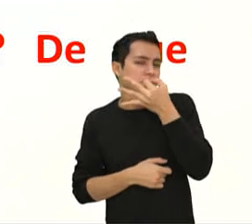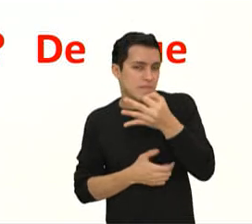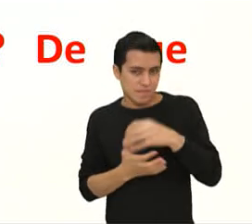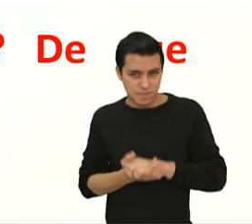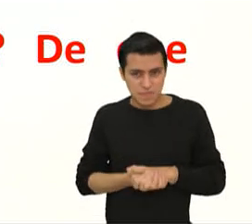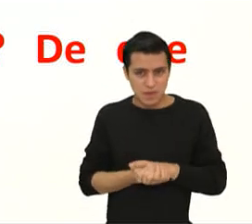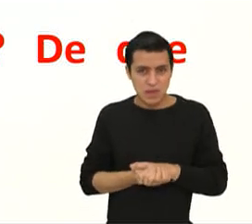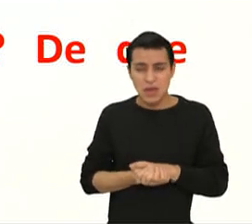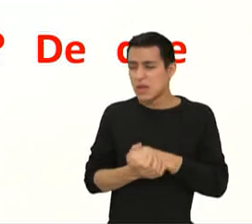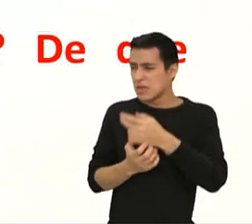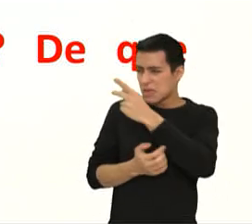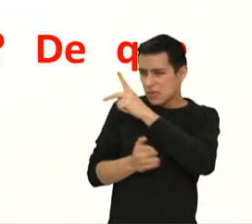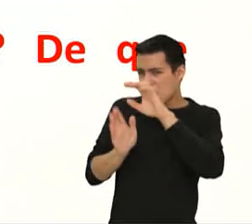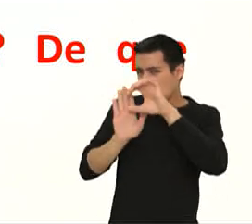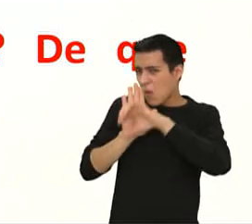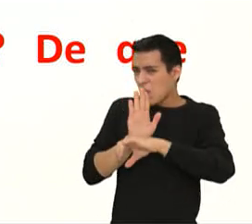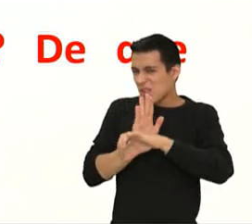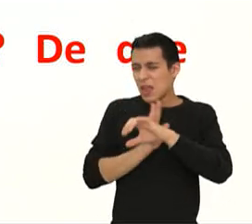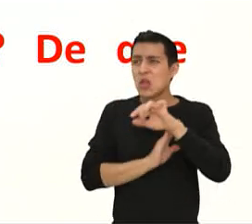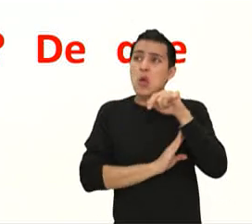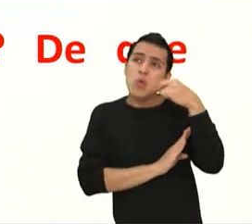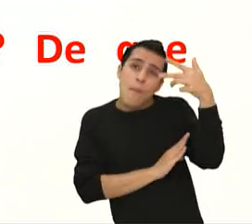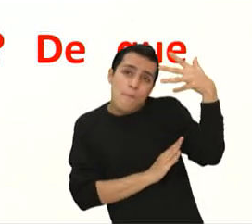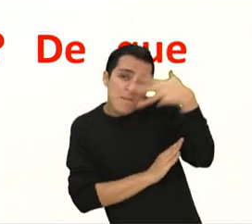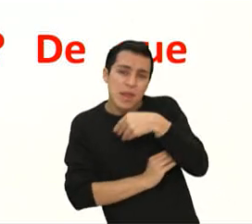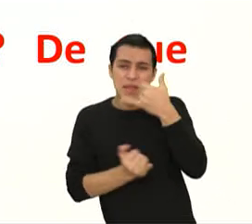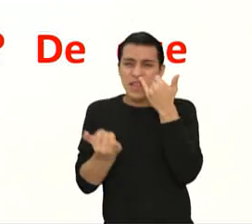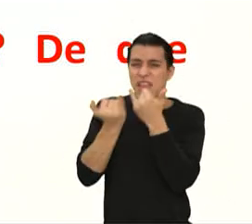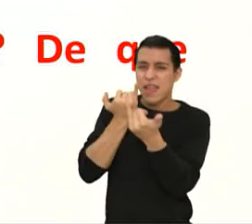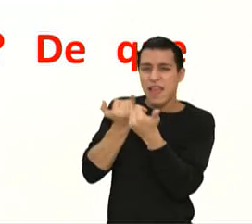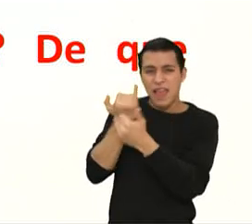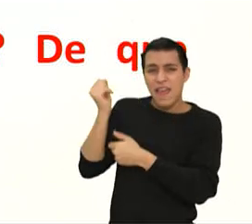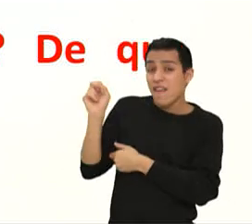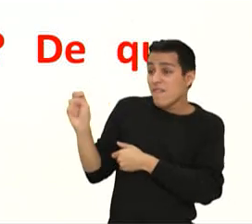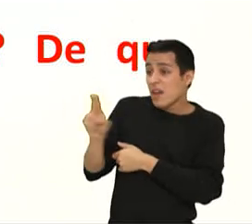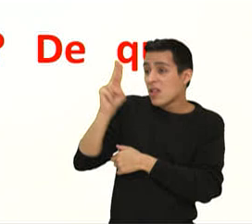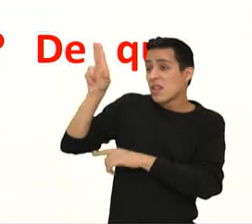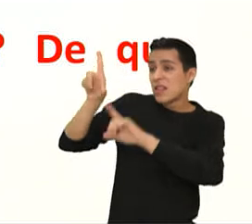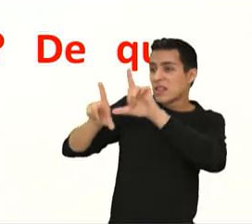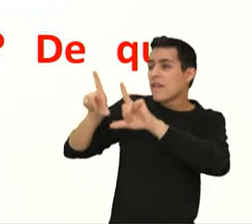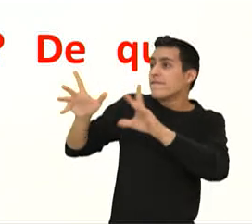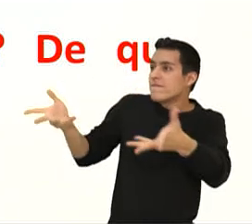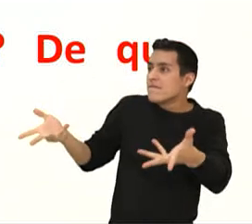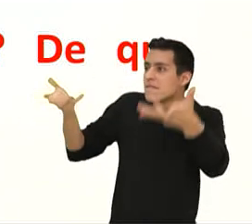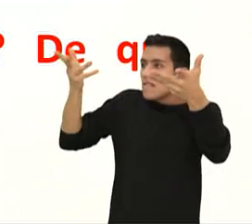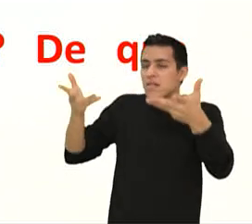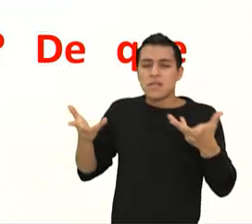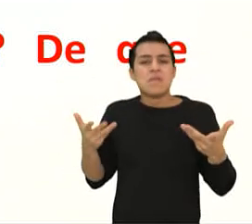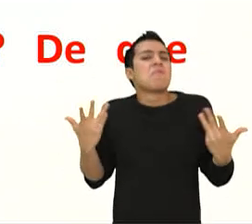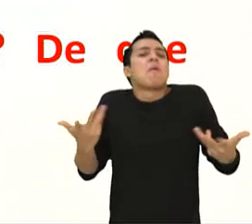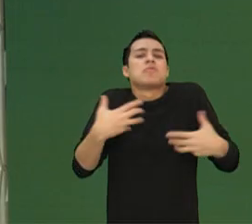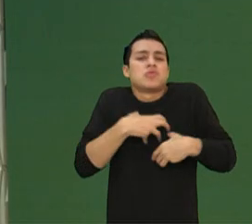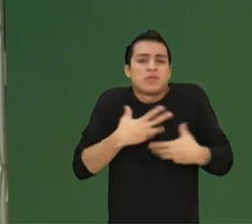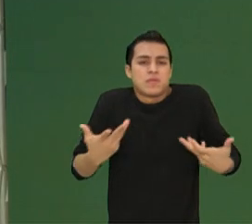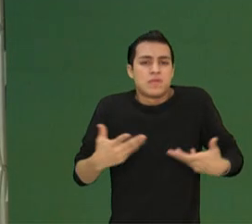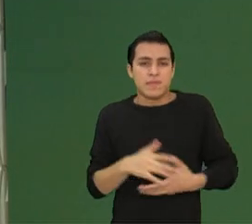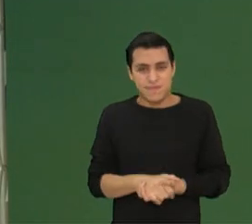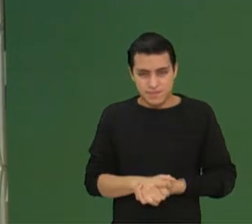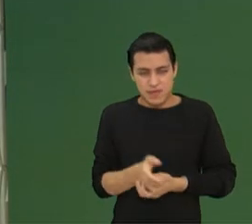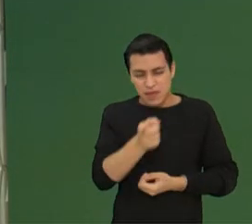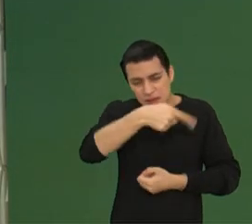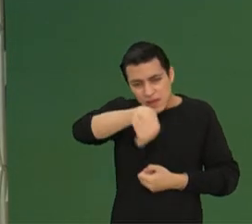Seu conceito de beleza é semelhante àquele que é valorizado pela mídia? De que forma?